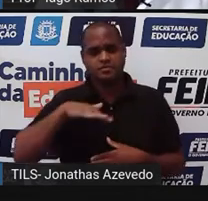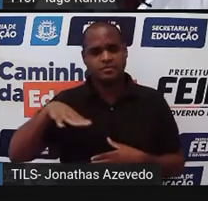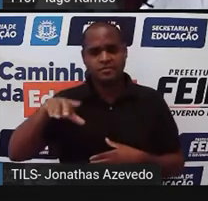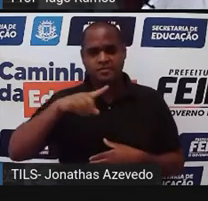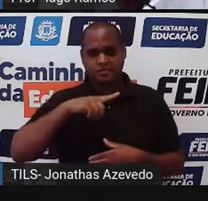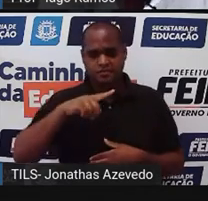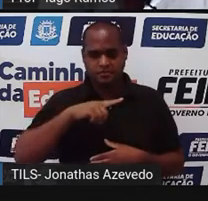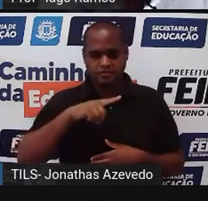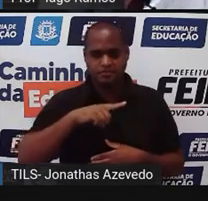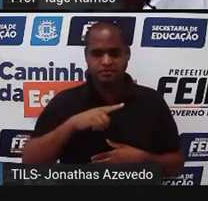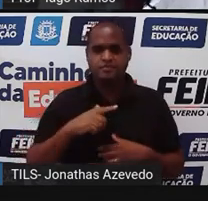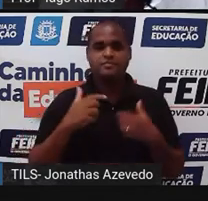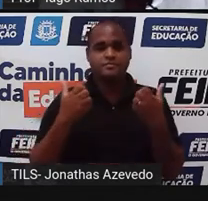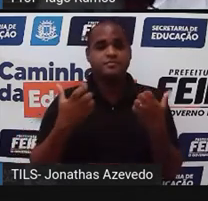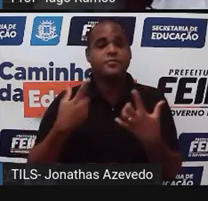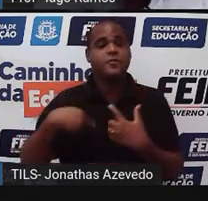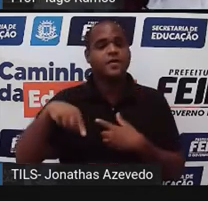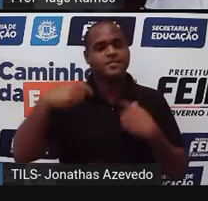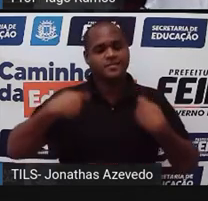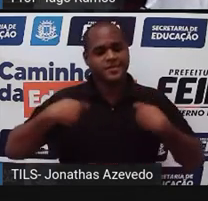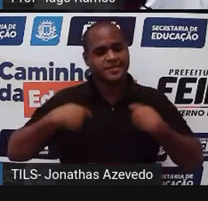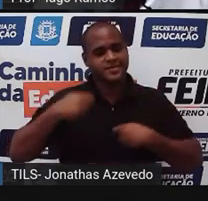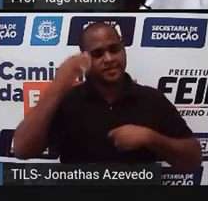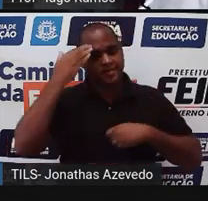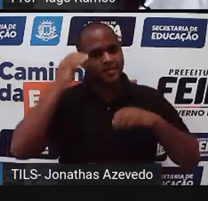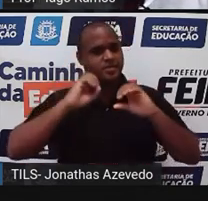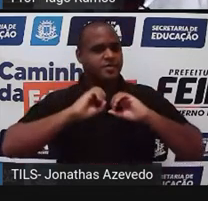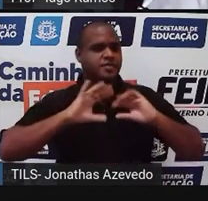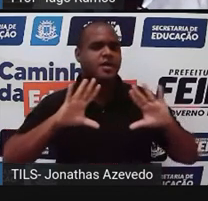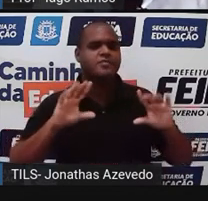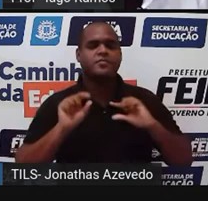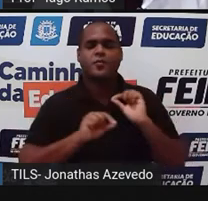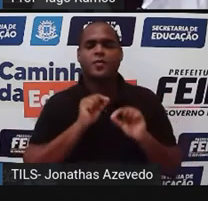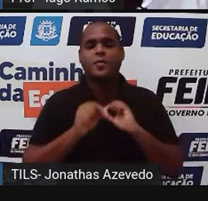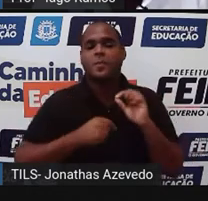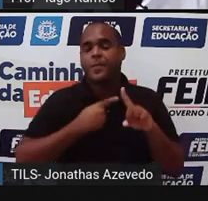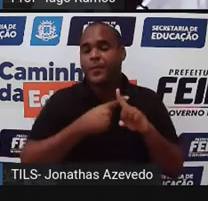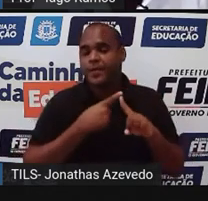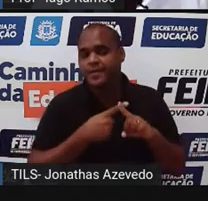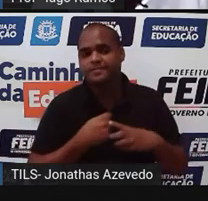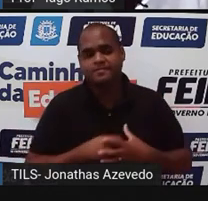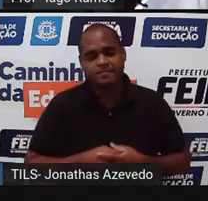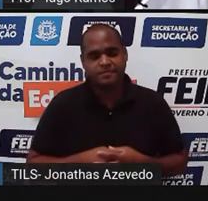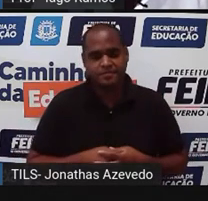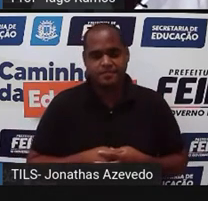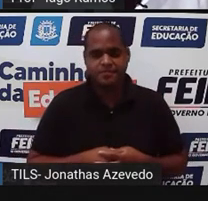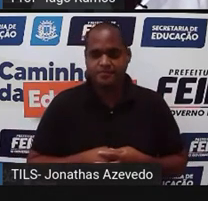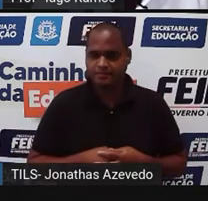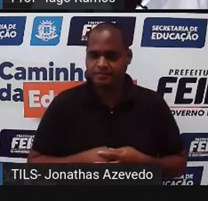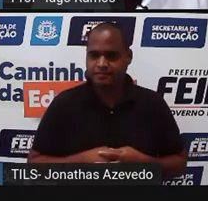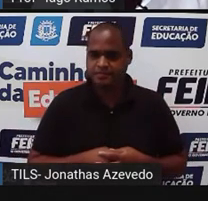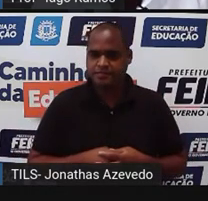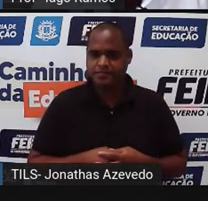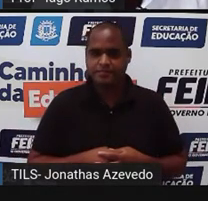área de triângulo a gente precisa entender esse porque tá bom então eu queria que a gente investigasse